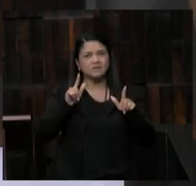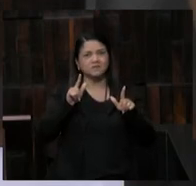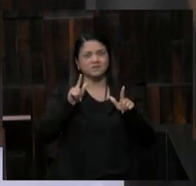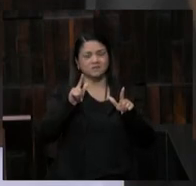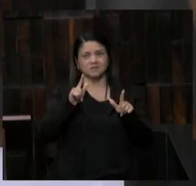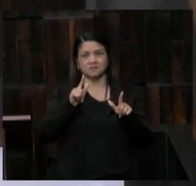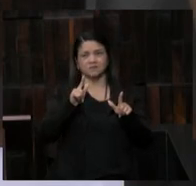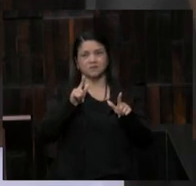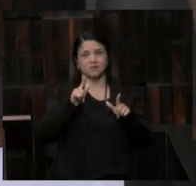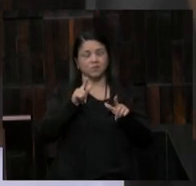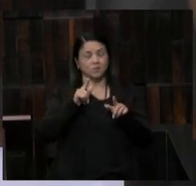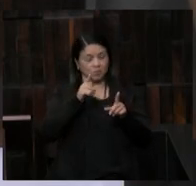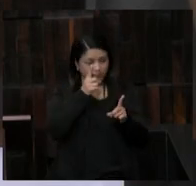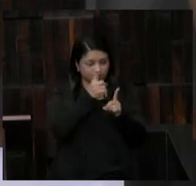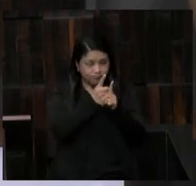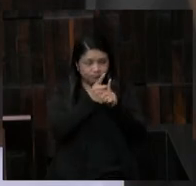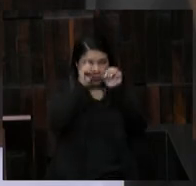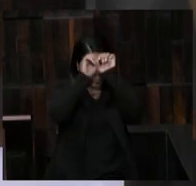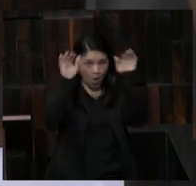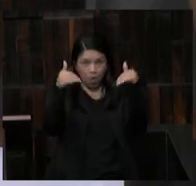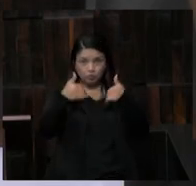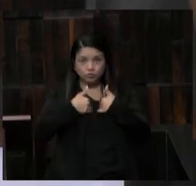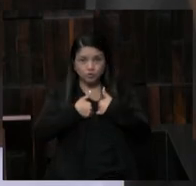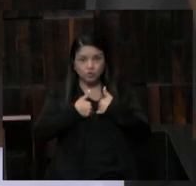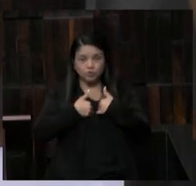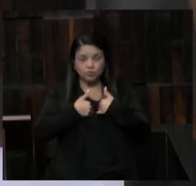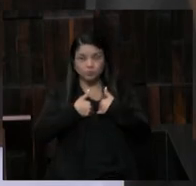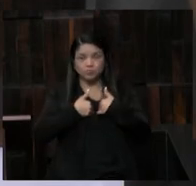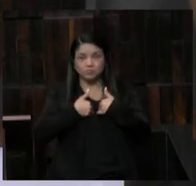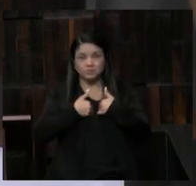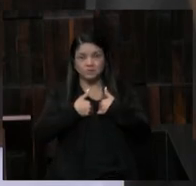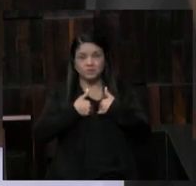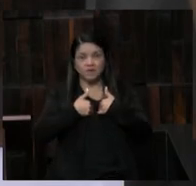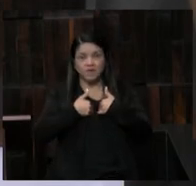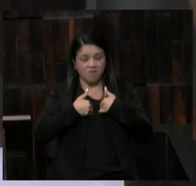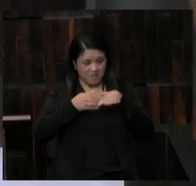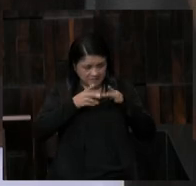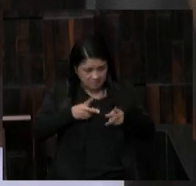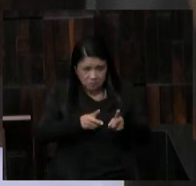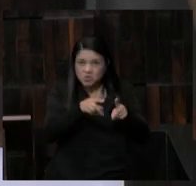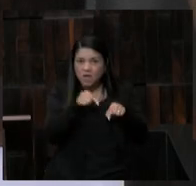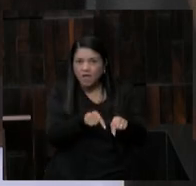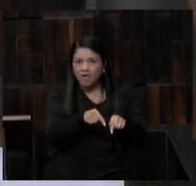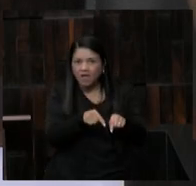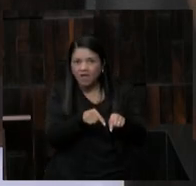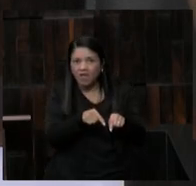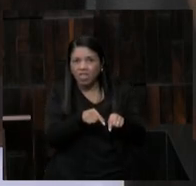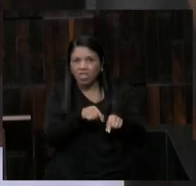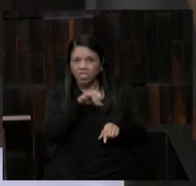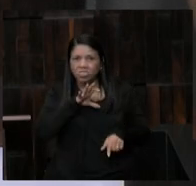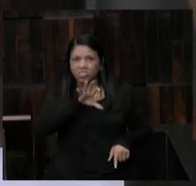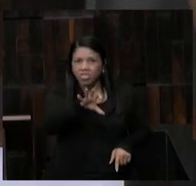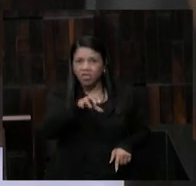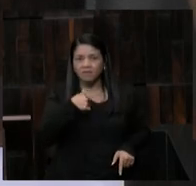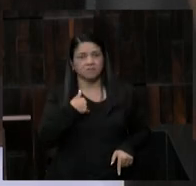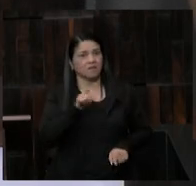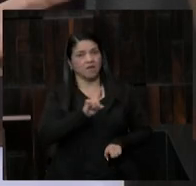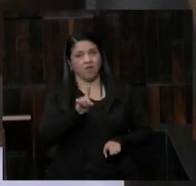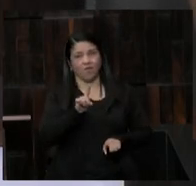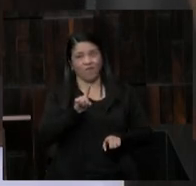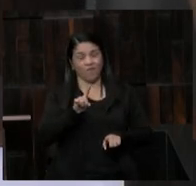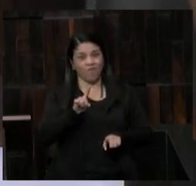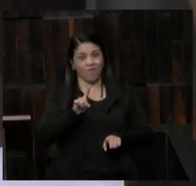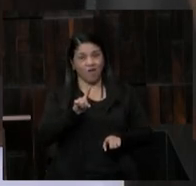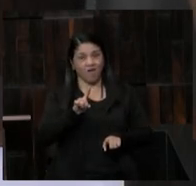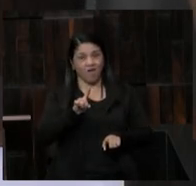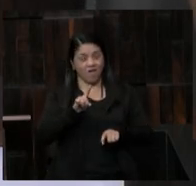Diagnóstico do autismo não é definição, pronto, é isto aqui e será assim. Não. Uma coisa clara, não tem cura